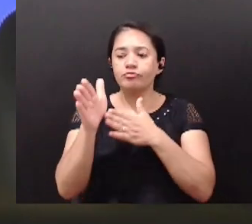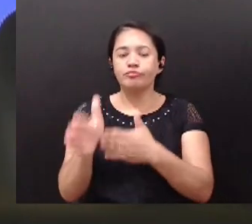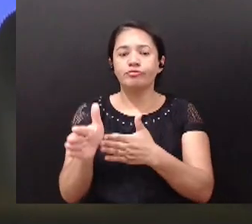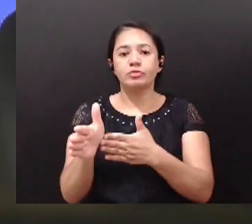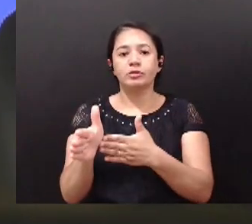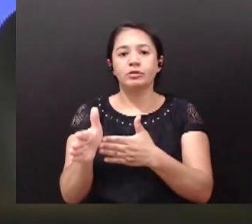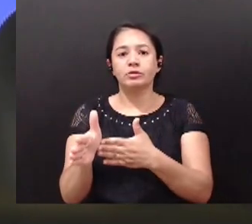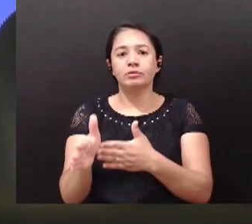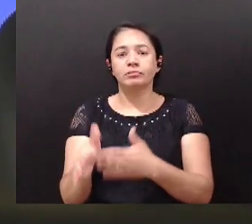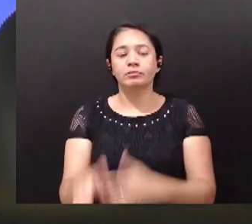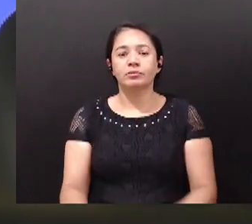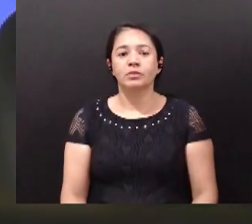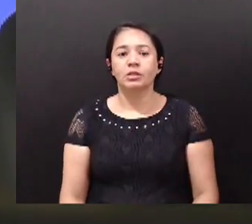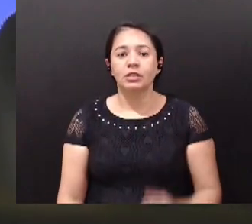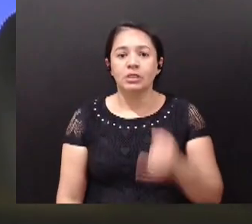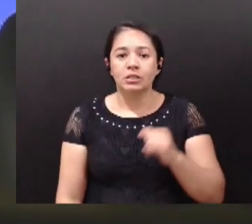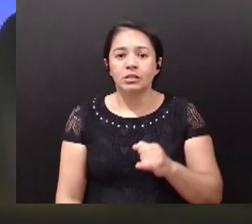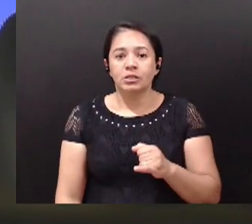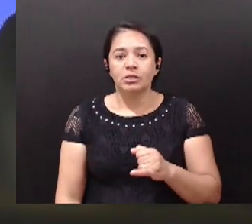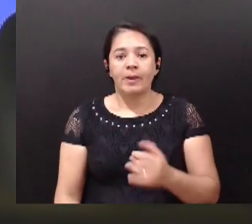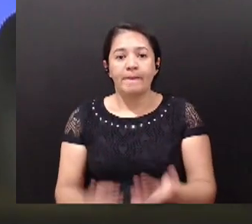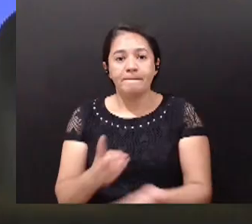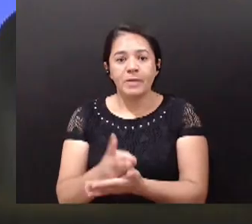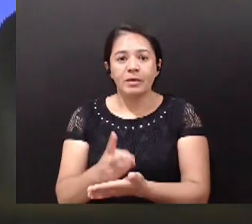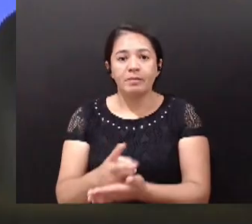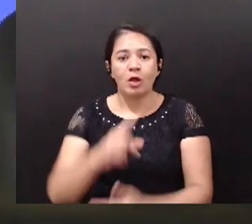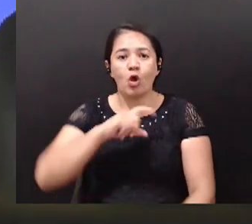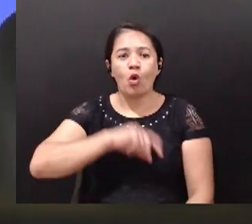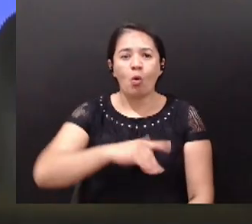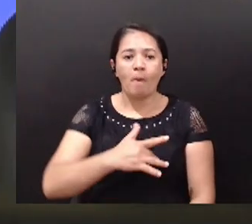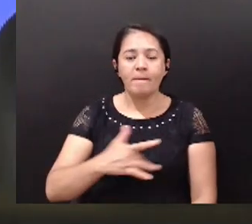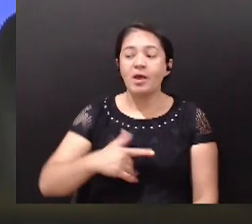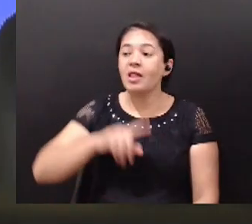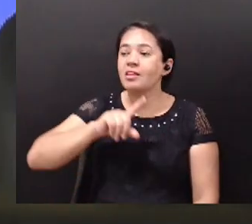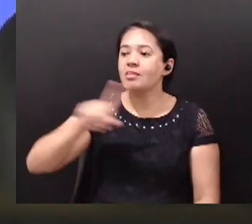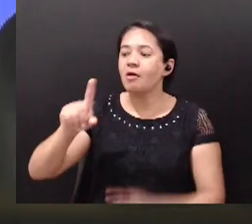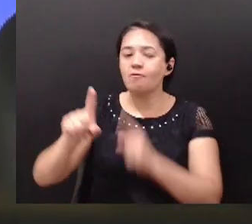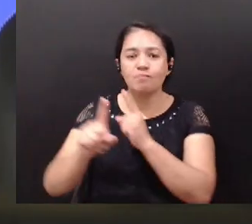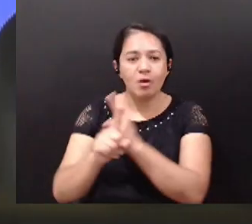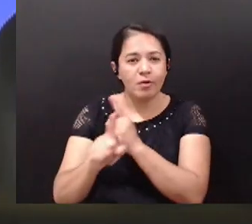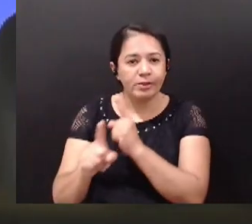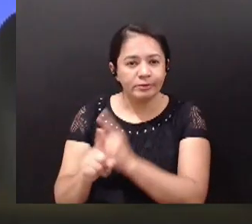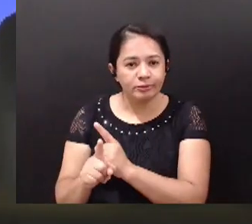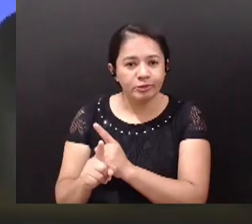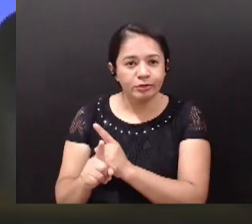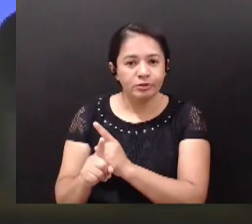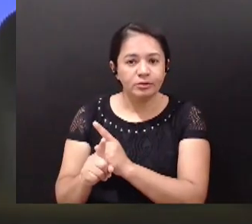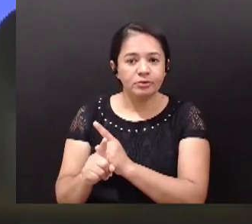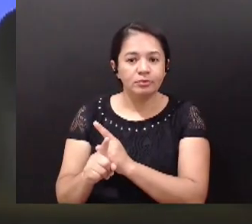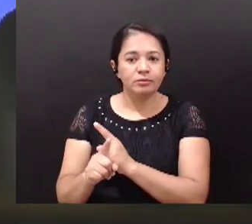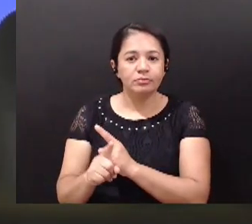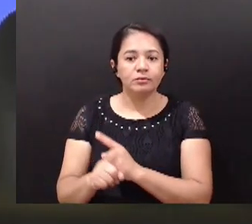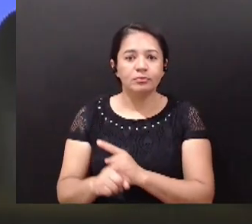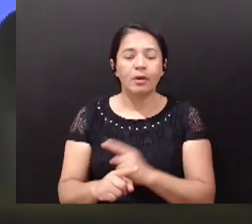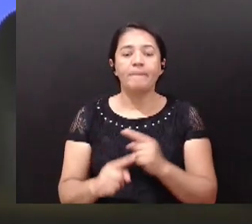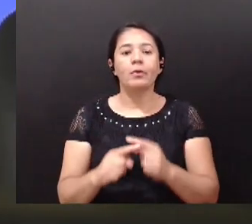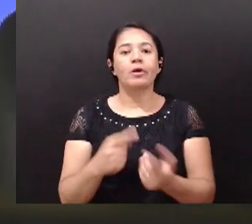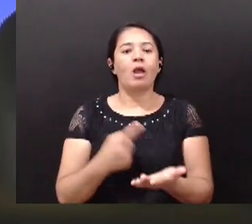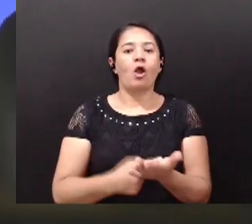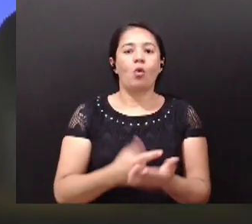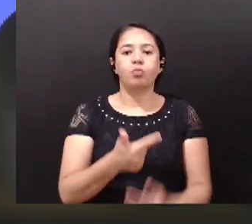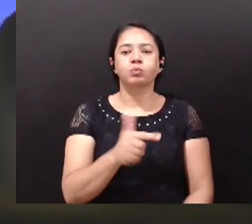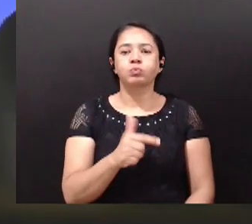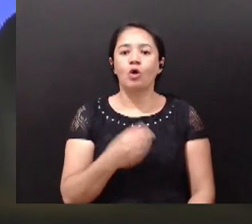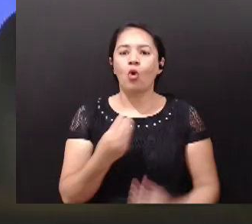se mesmo assim o plano negar atendimento e quando não há acordo nenhum, como é que a gente